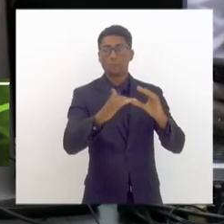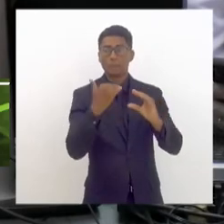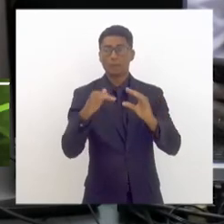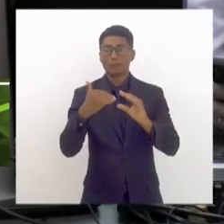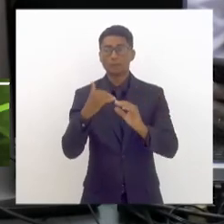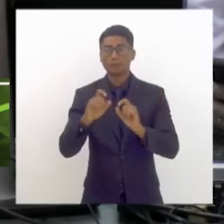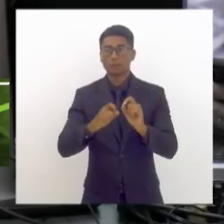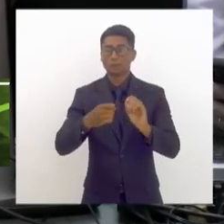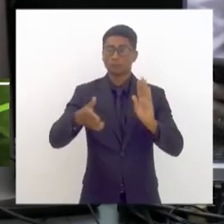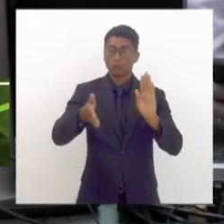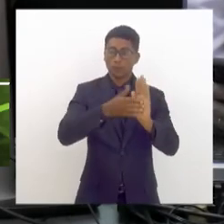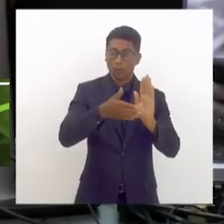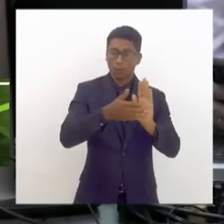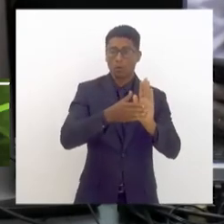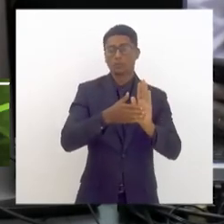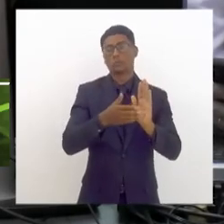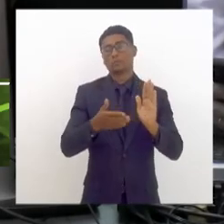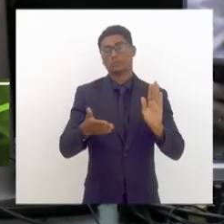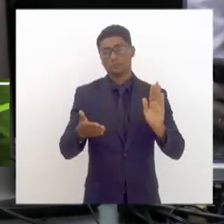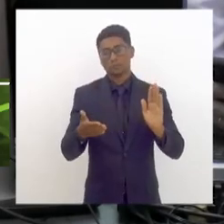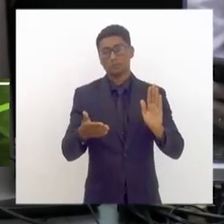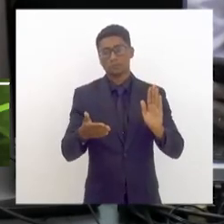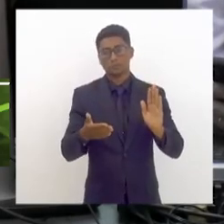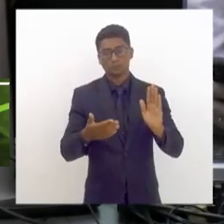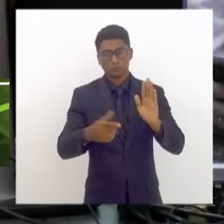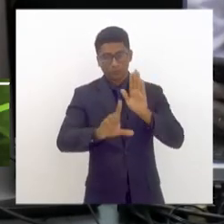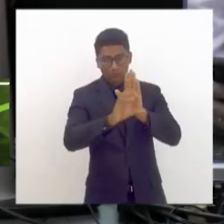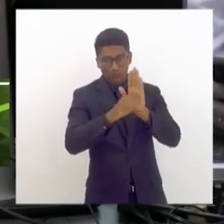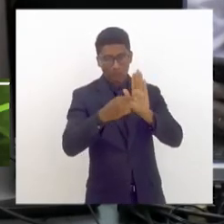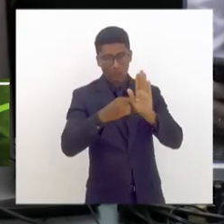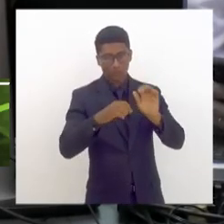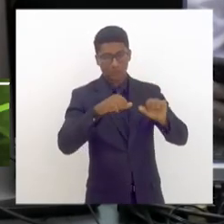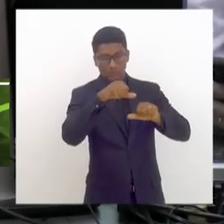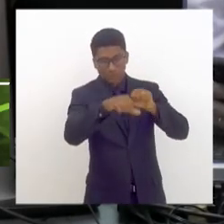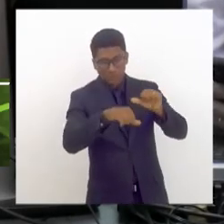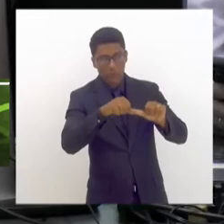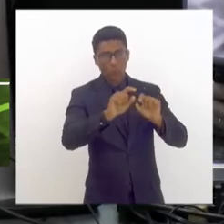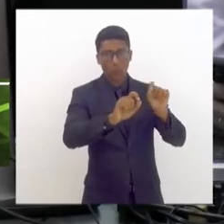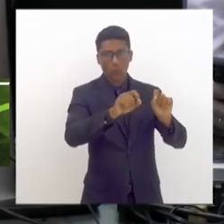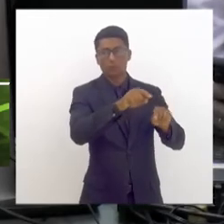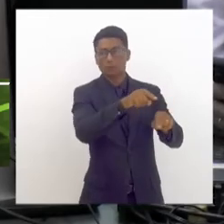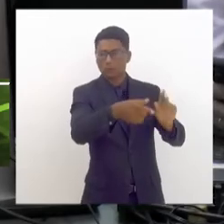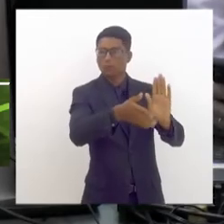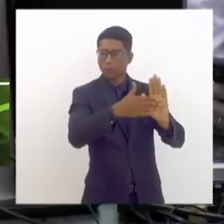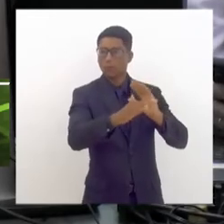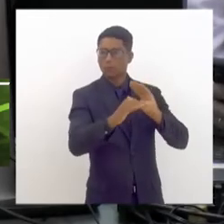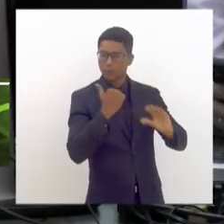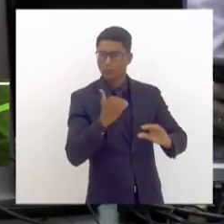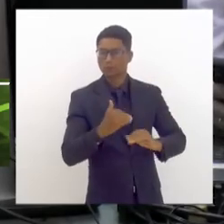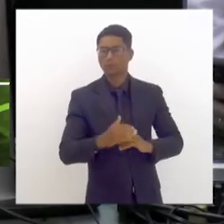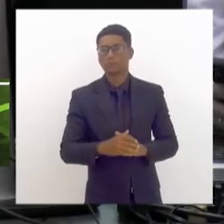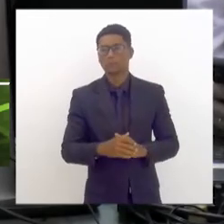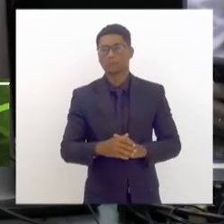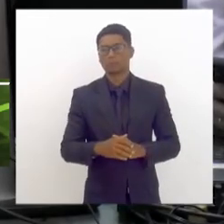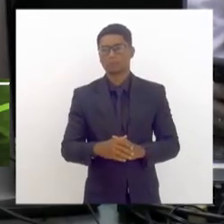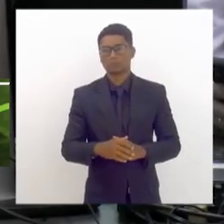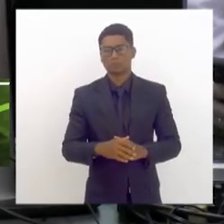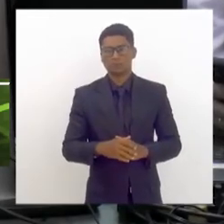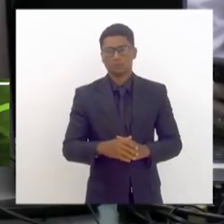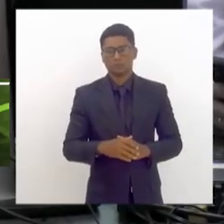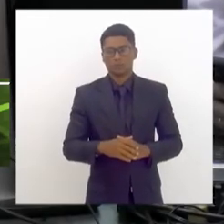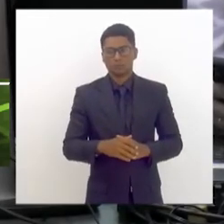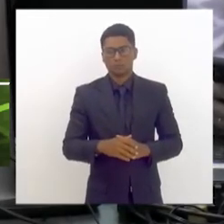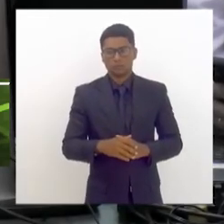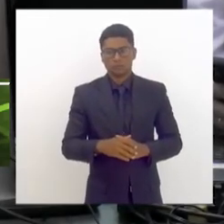uma proposta, uma minuta das alterações que seriam, né, que seriam mais adequadas, mais urgentes, não apenas a questão do